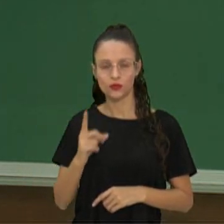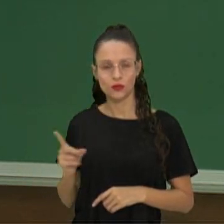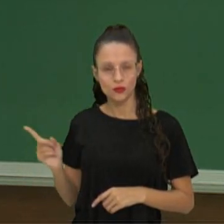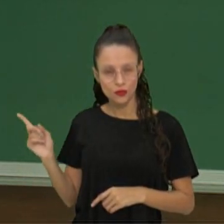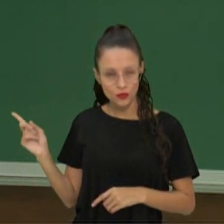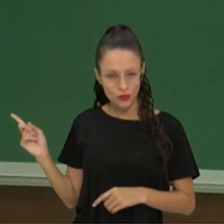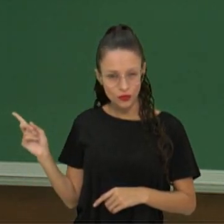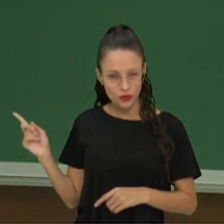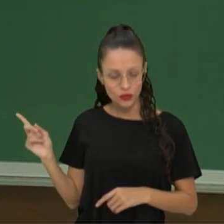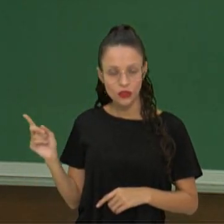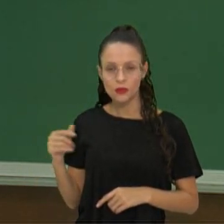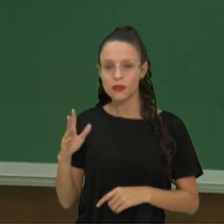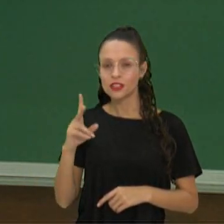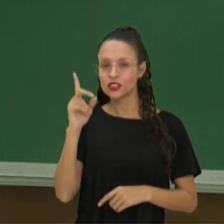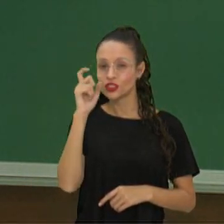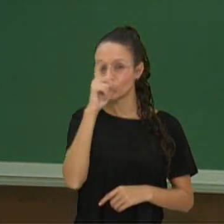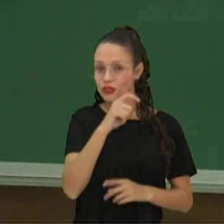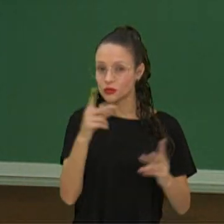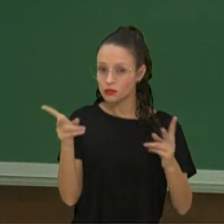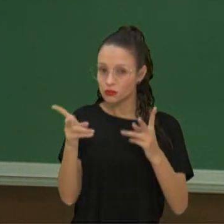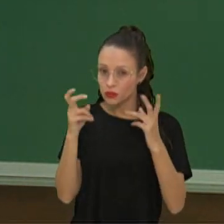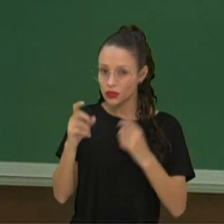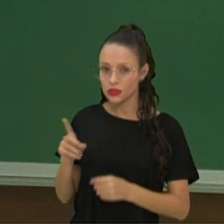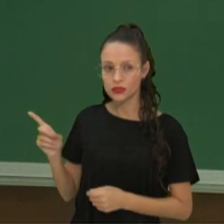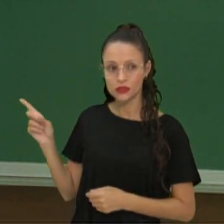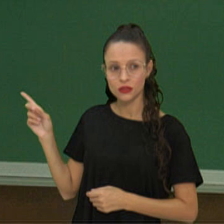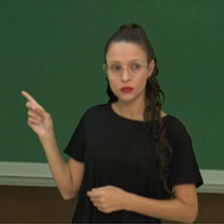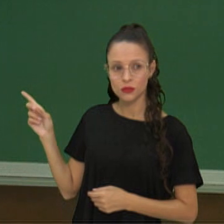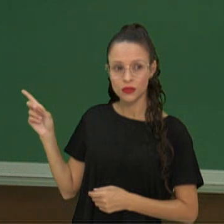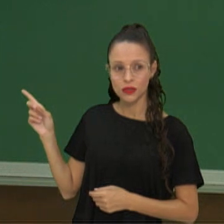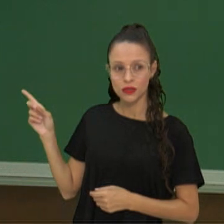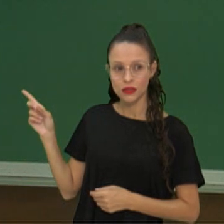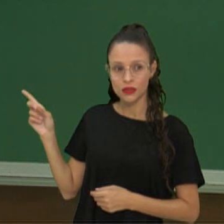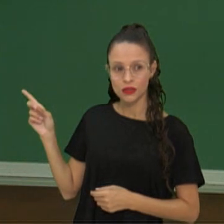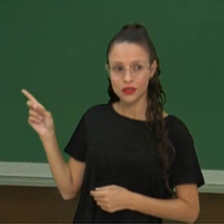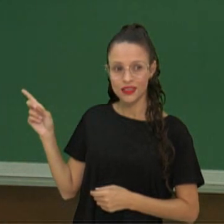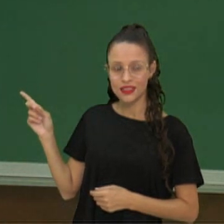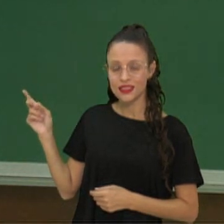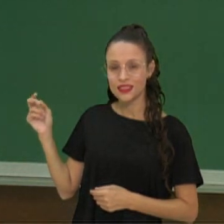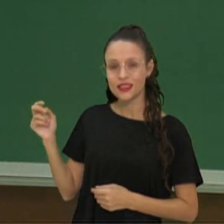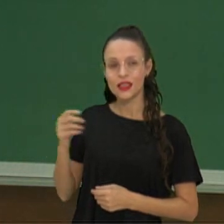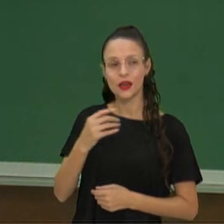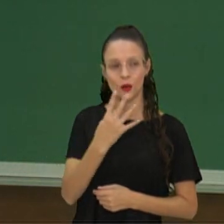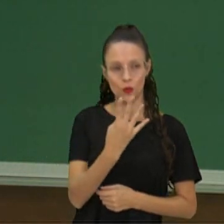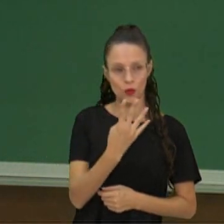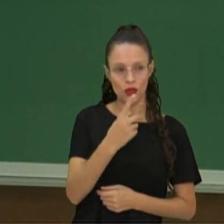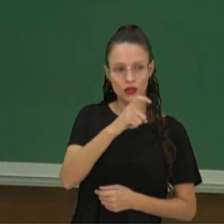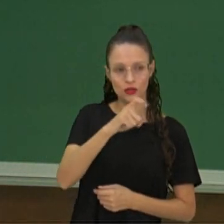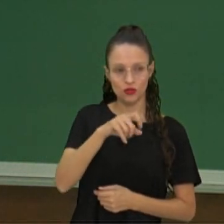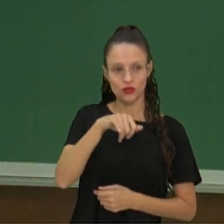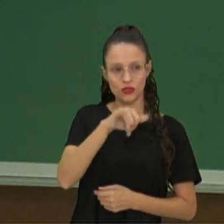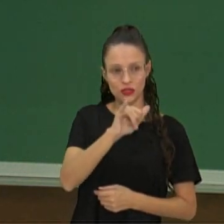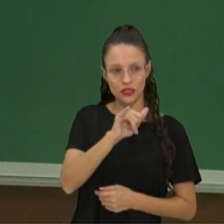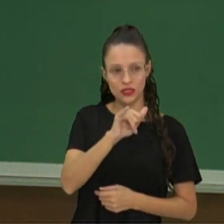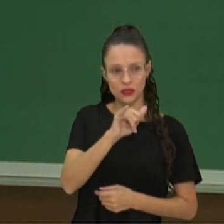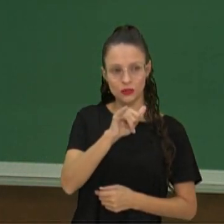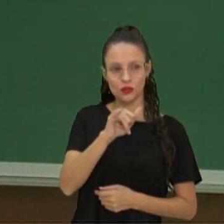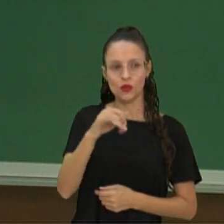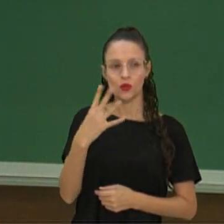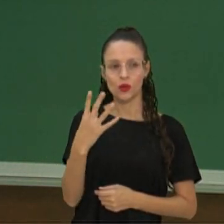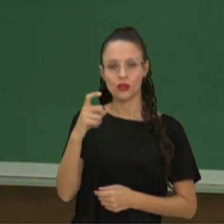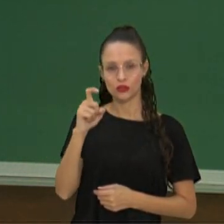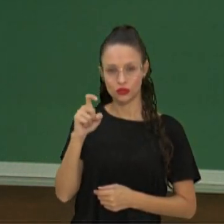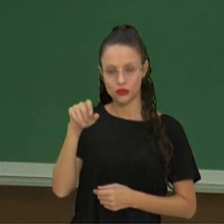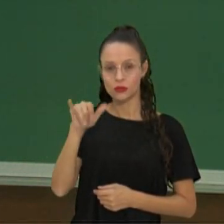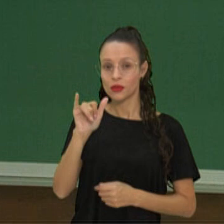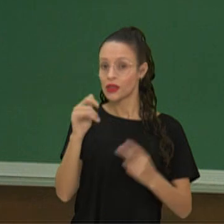como ela está, fica mais difícil de observar. Mas esses dois termos, eles são semelhantes. Por quê? Embora a ordem das letras esteja diferente,